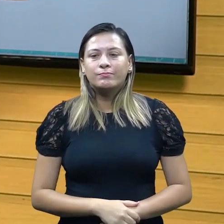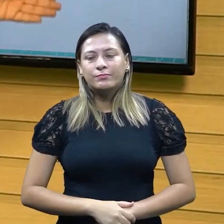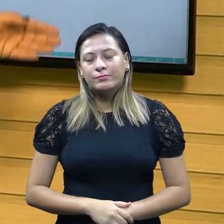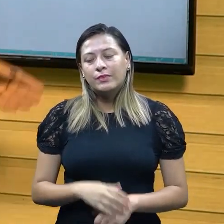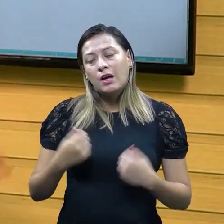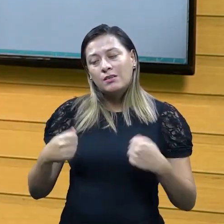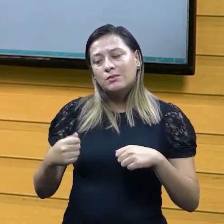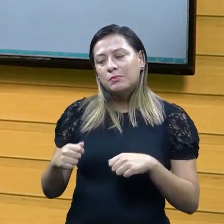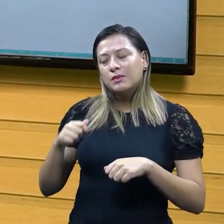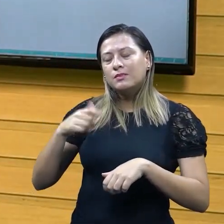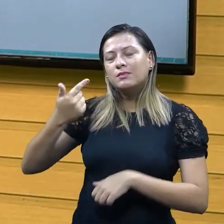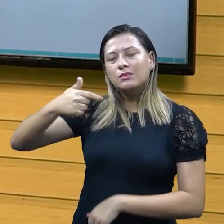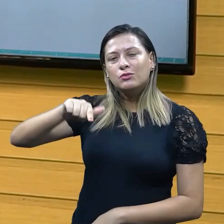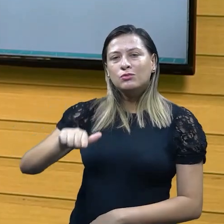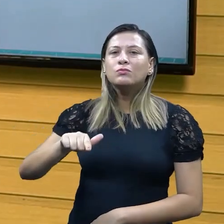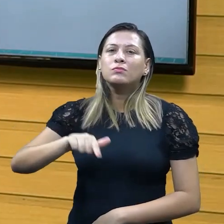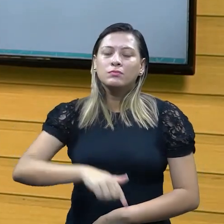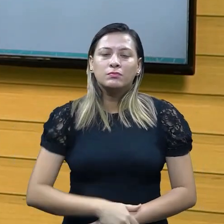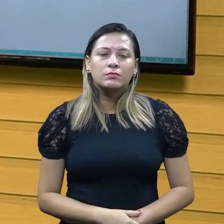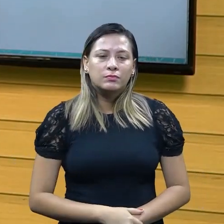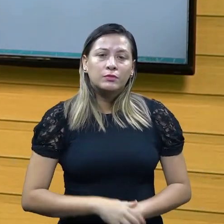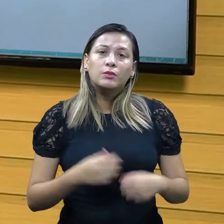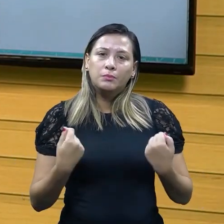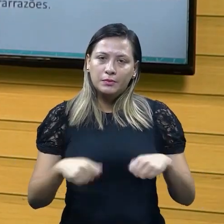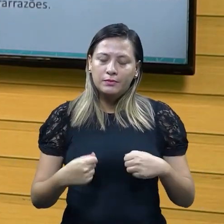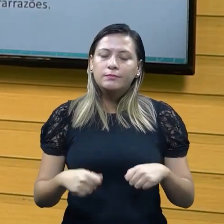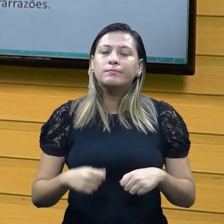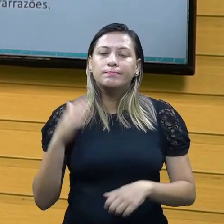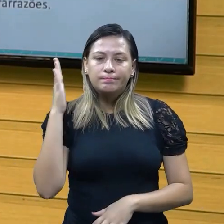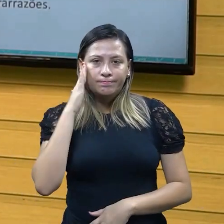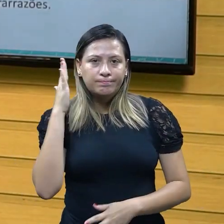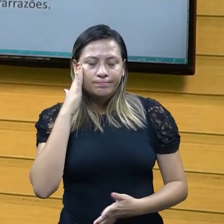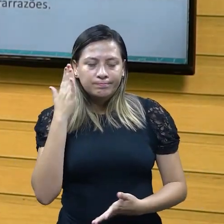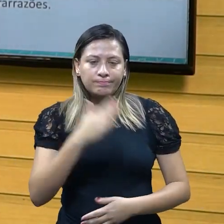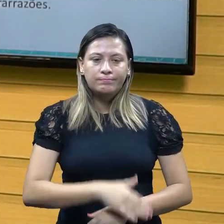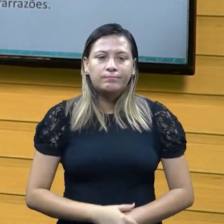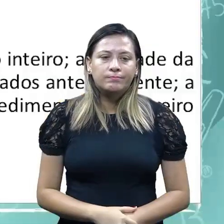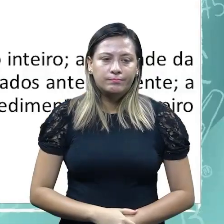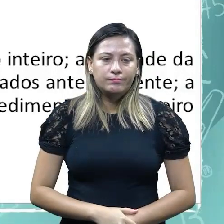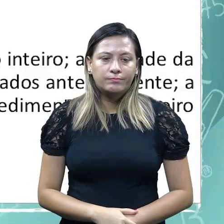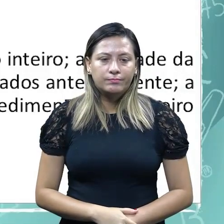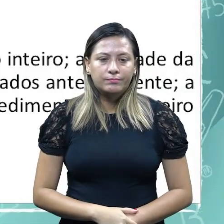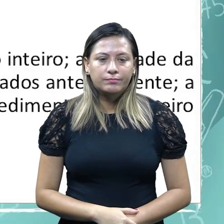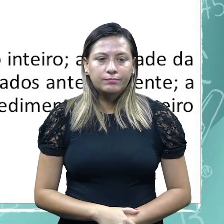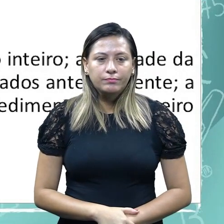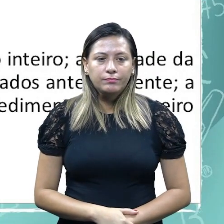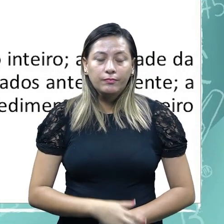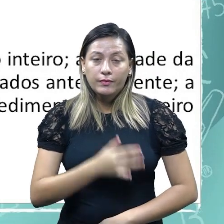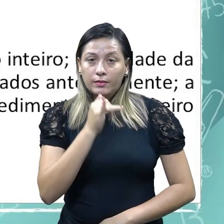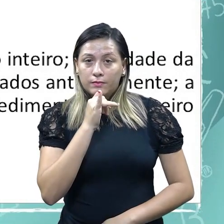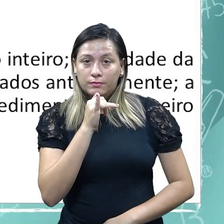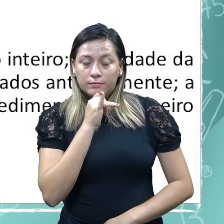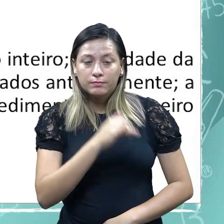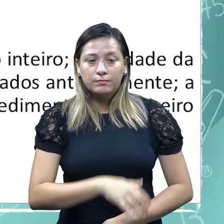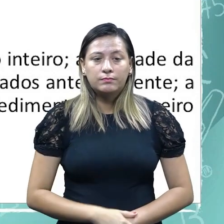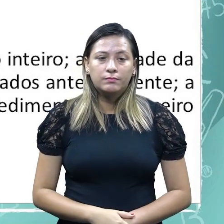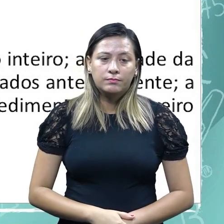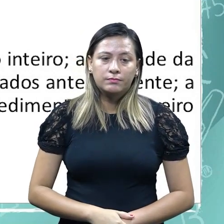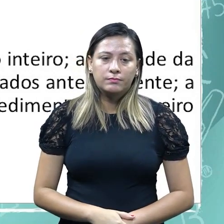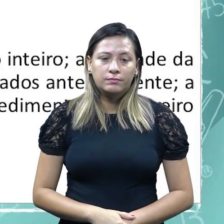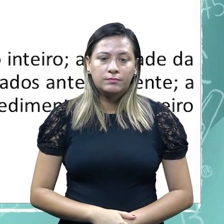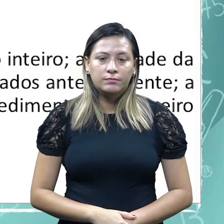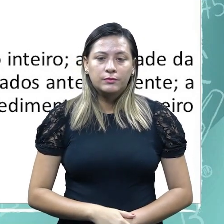esse que precisa ser repetido. Então, ele precisa identificar no processo, na decisão dele, tá? Então, por exemplo, a falta